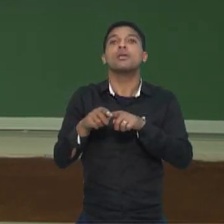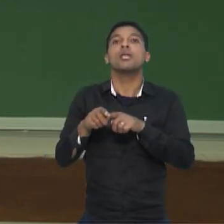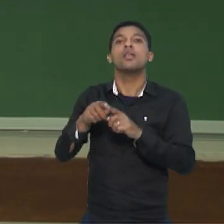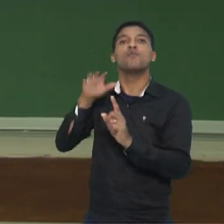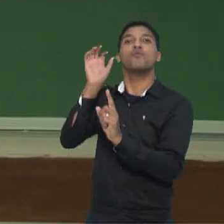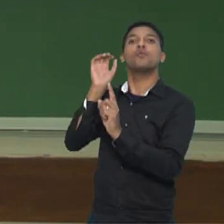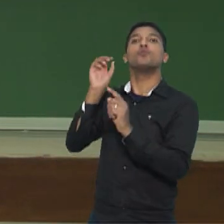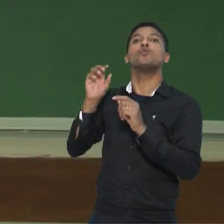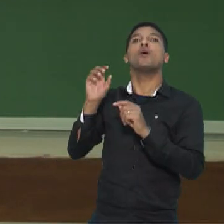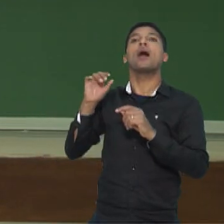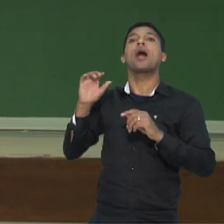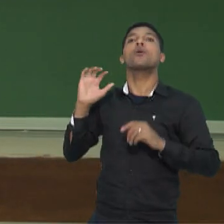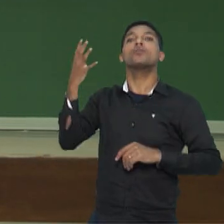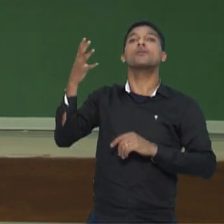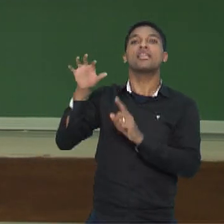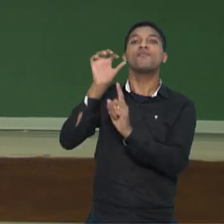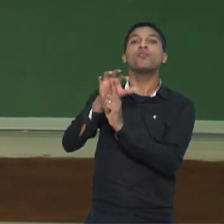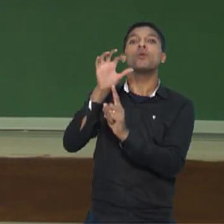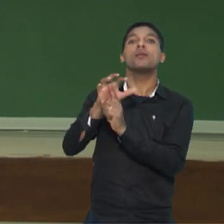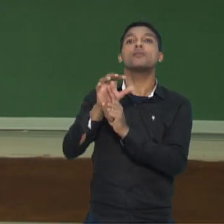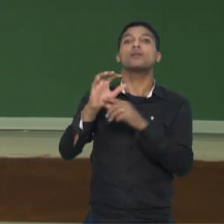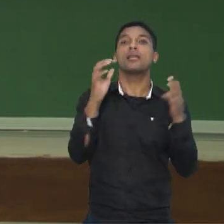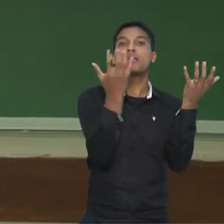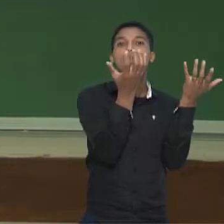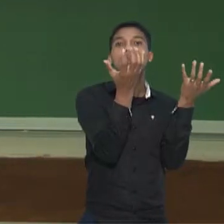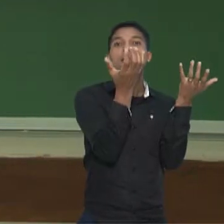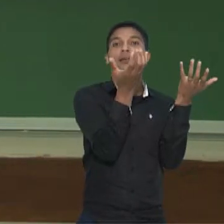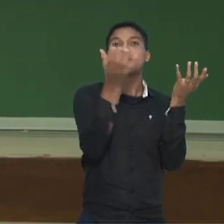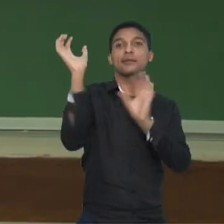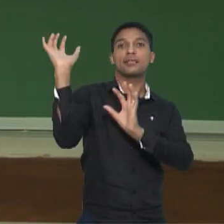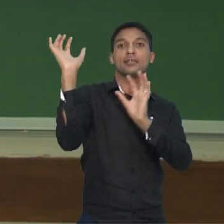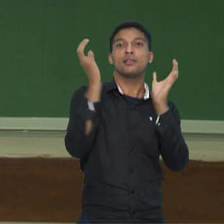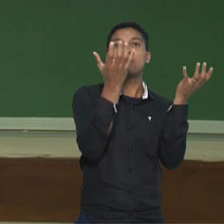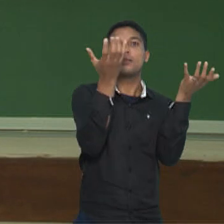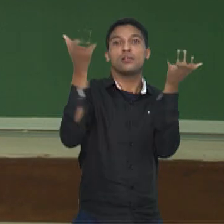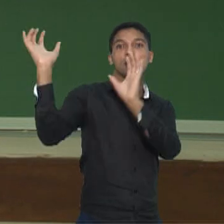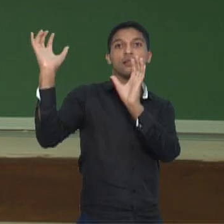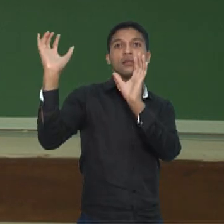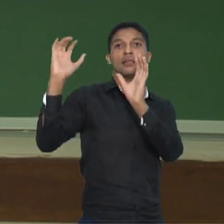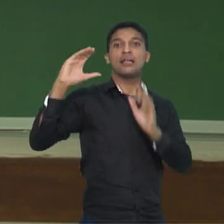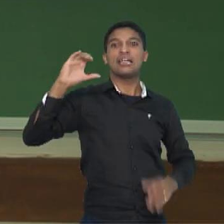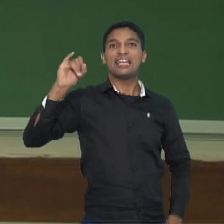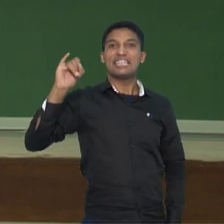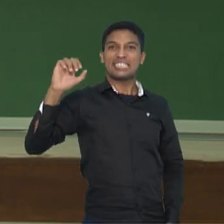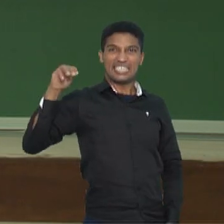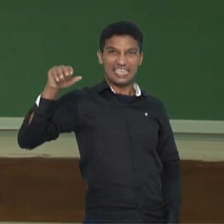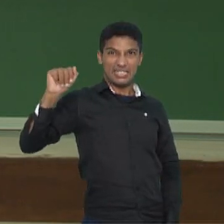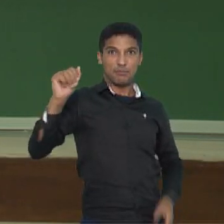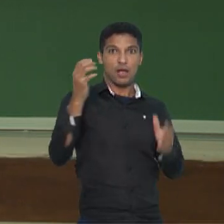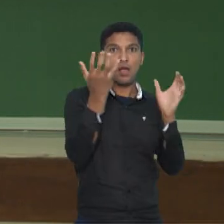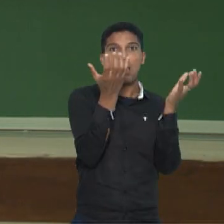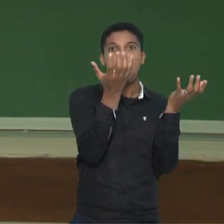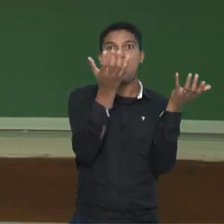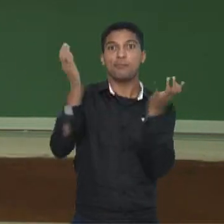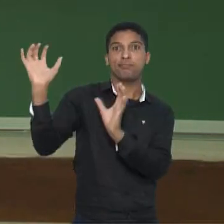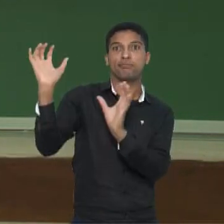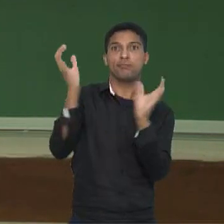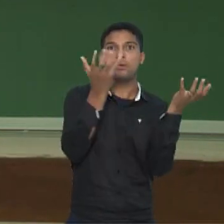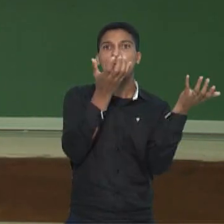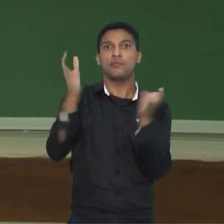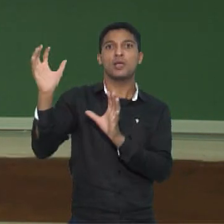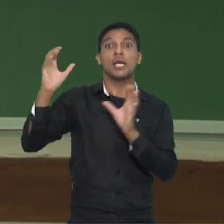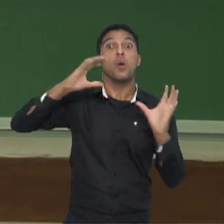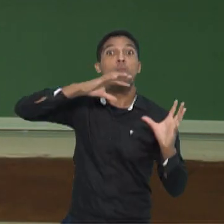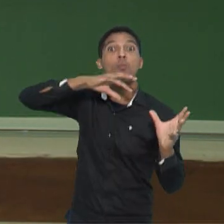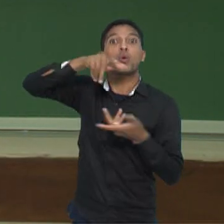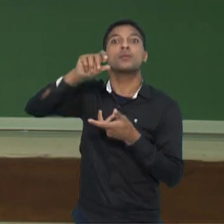existe entre aqueles personagens, ele é baseado na questão de esfriamento e